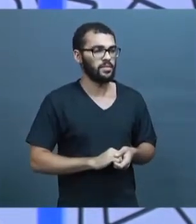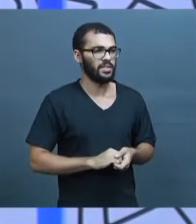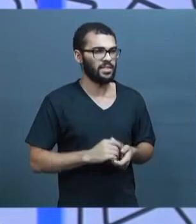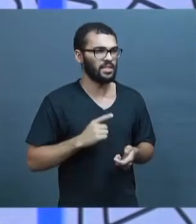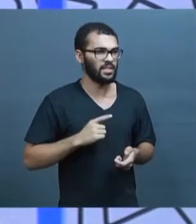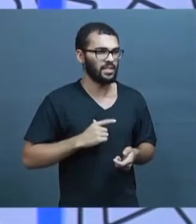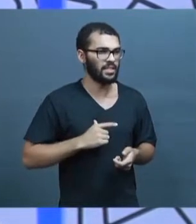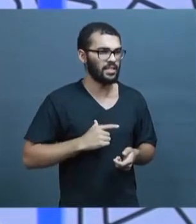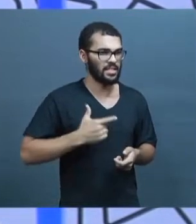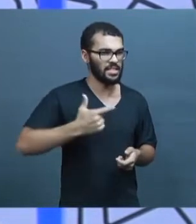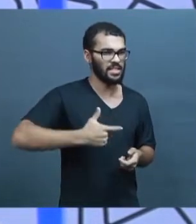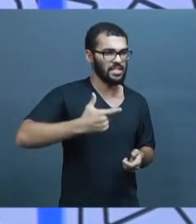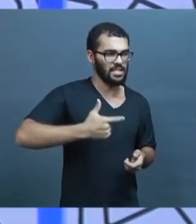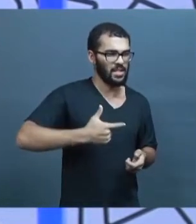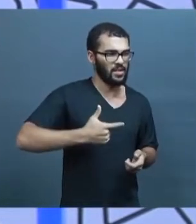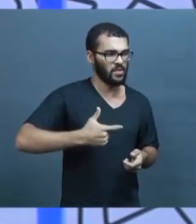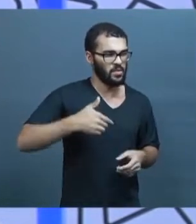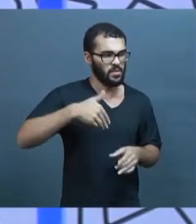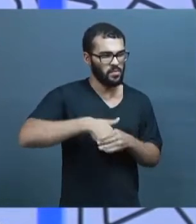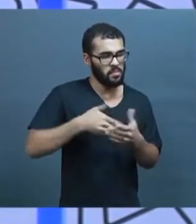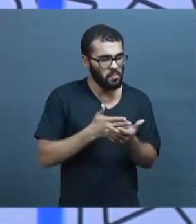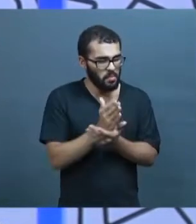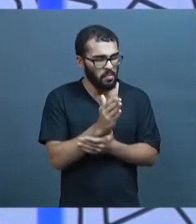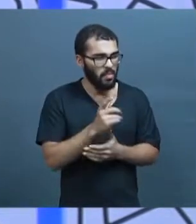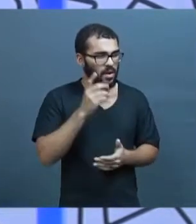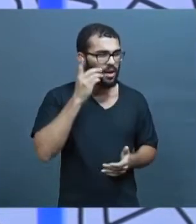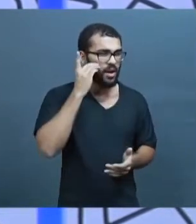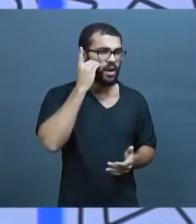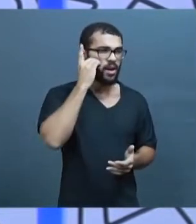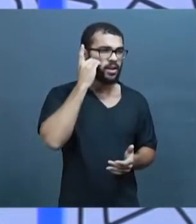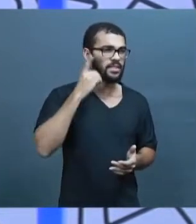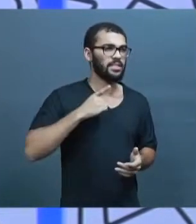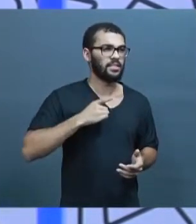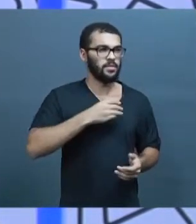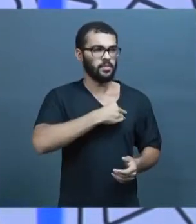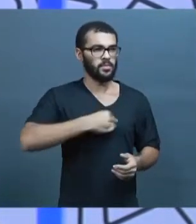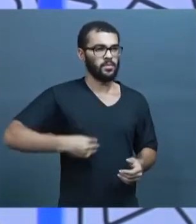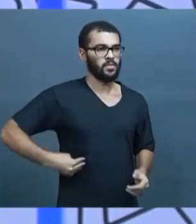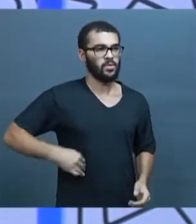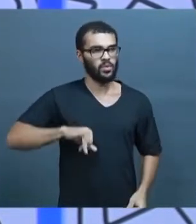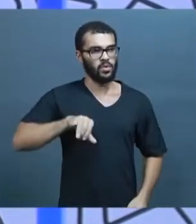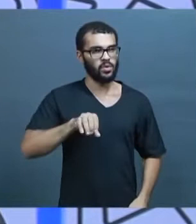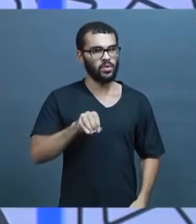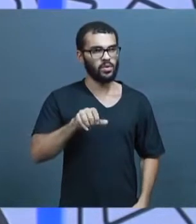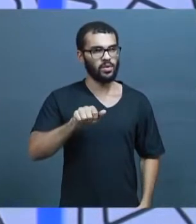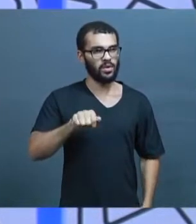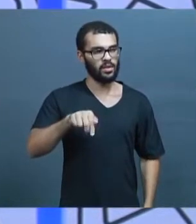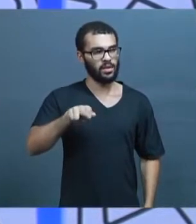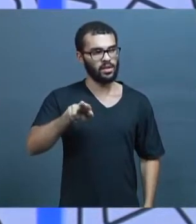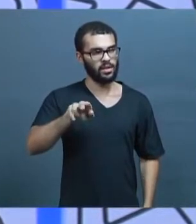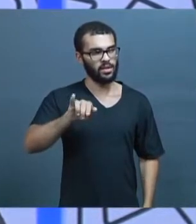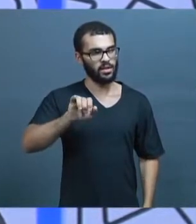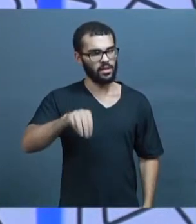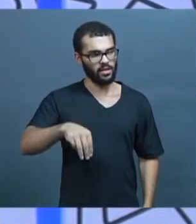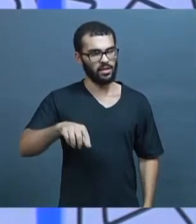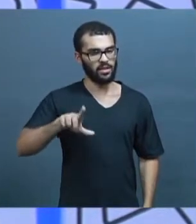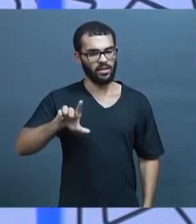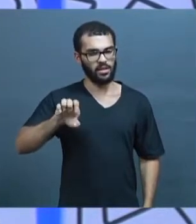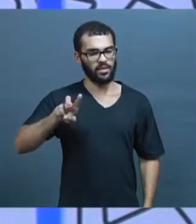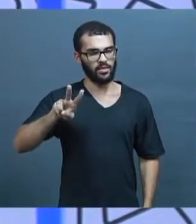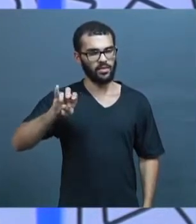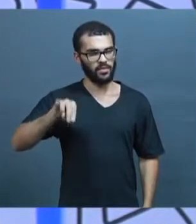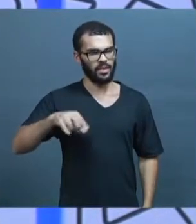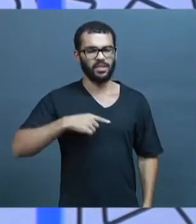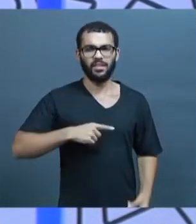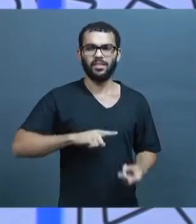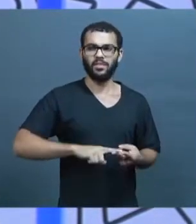da presidente Dilma, sob a administração do ministro Joaquim Levy, né? Nós tivemos então o Levy, o Nelson Barbosa, o